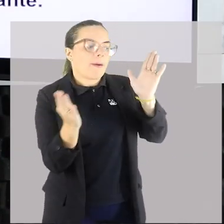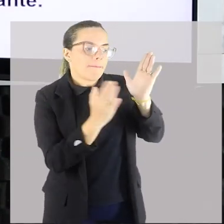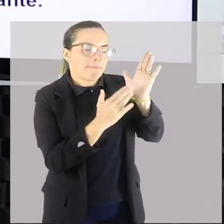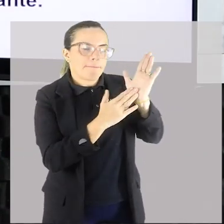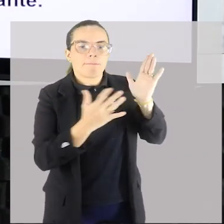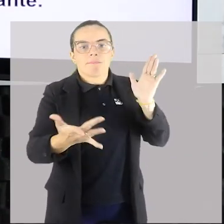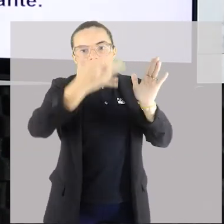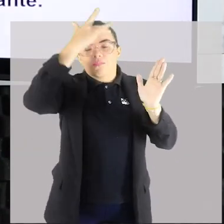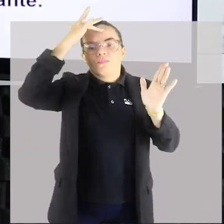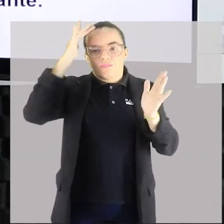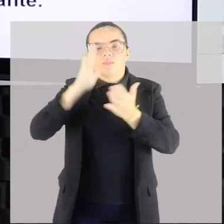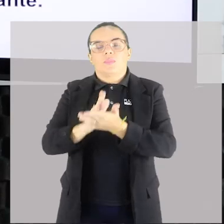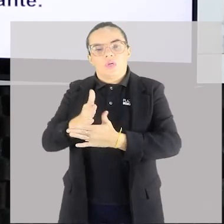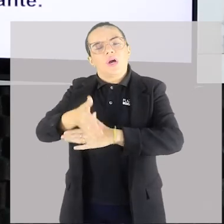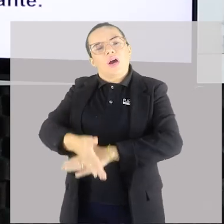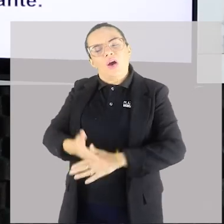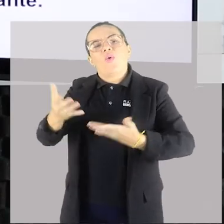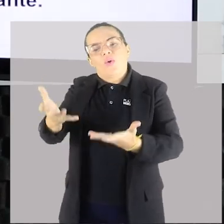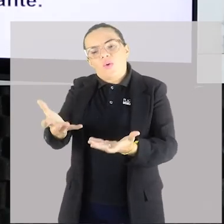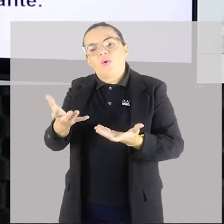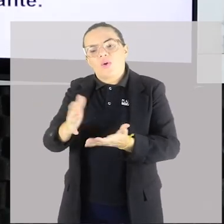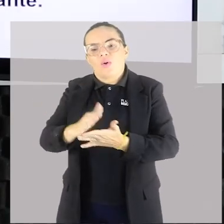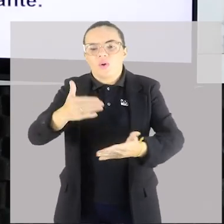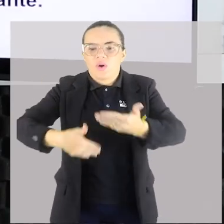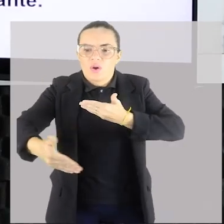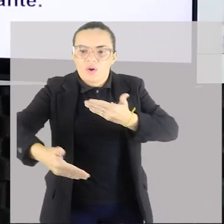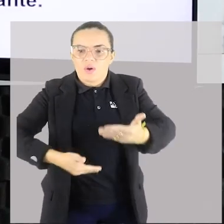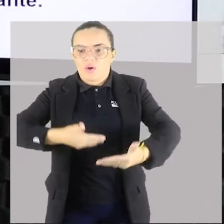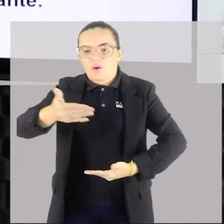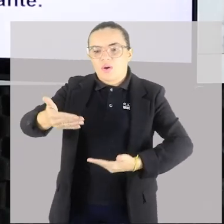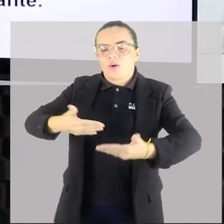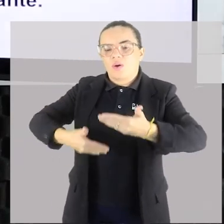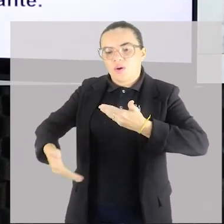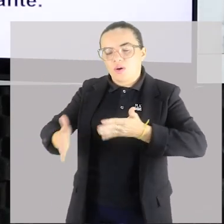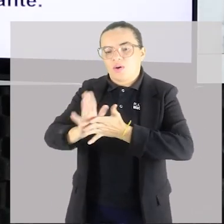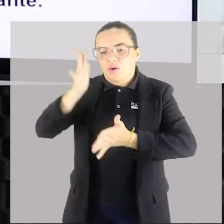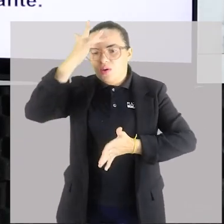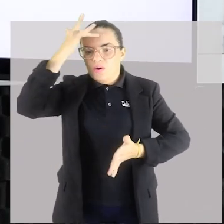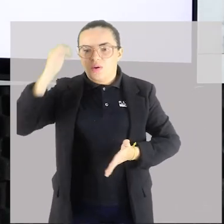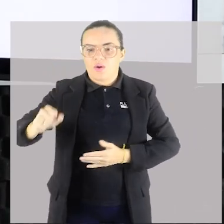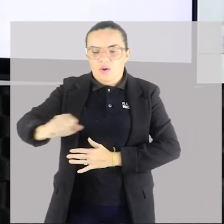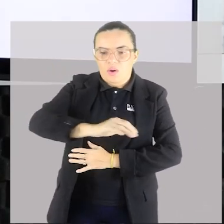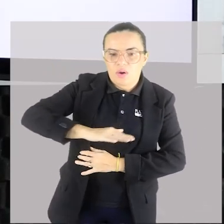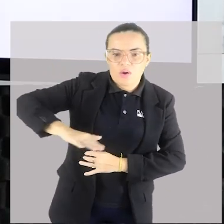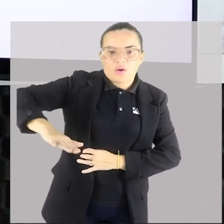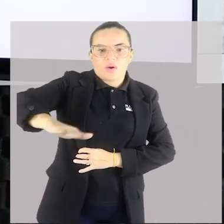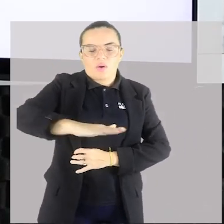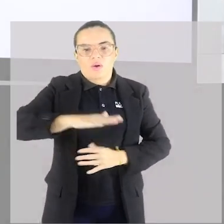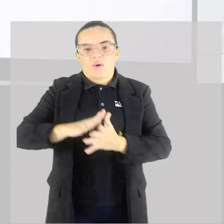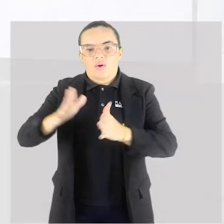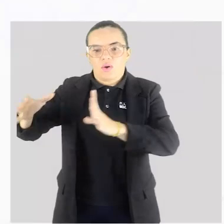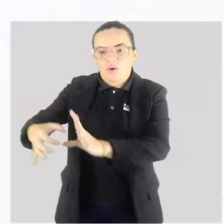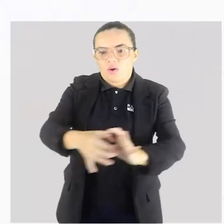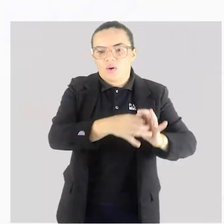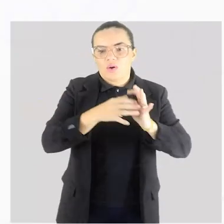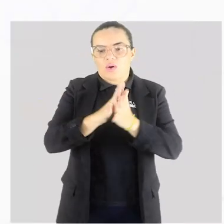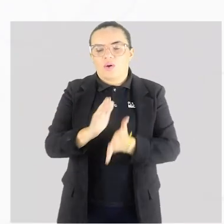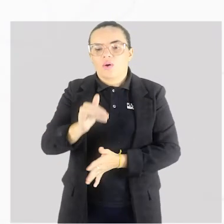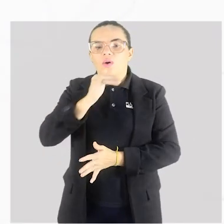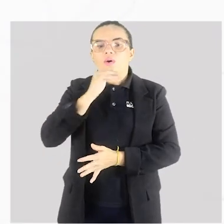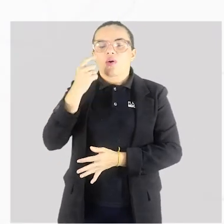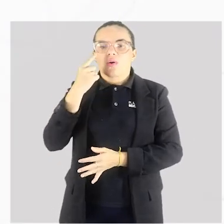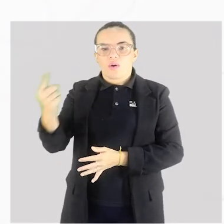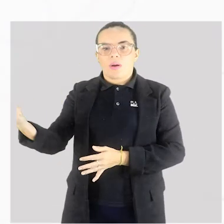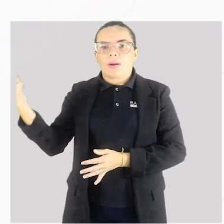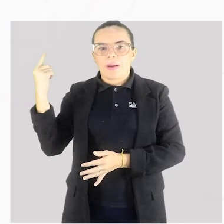plateia, o público, participa. O público interagindo com os artistas e o ambiente torna-se parte integrante. Exemplo disso.